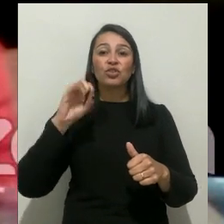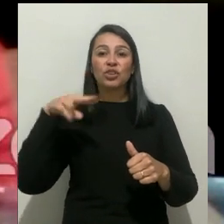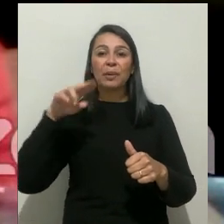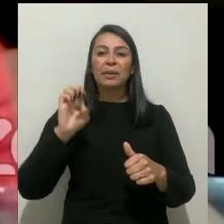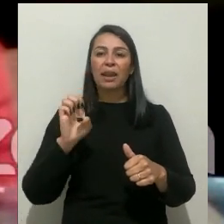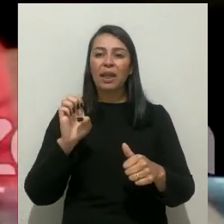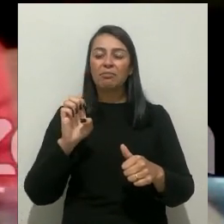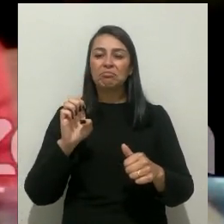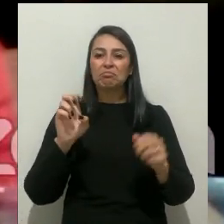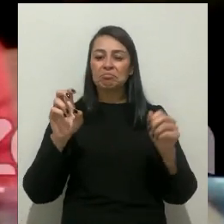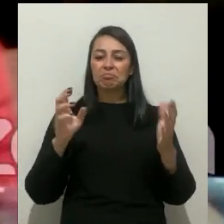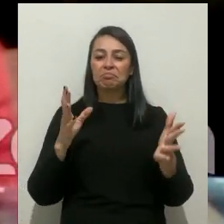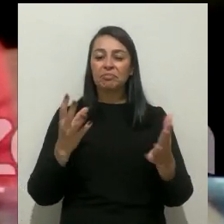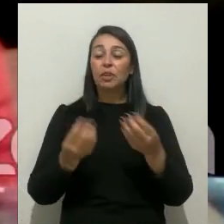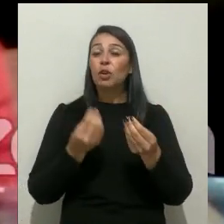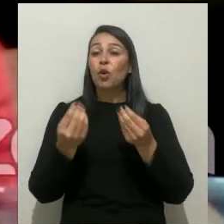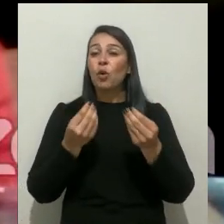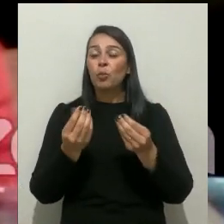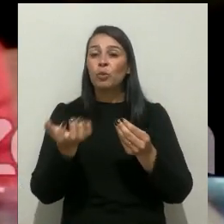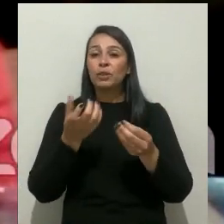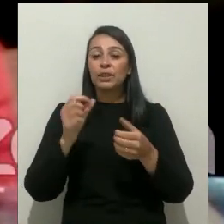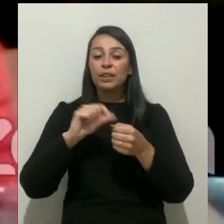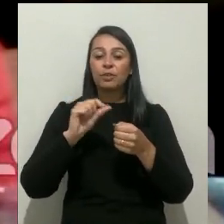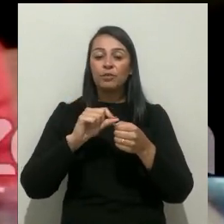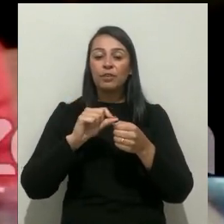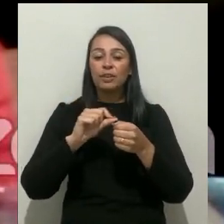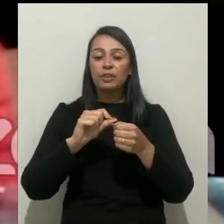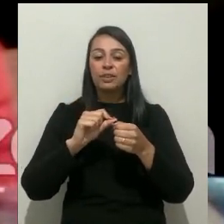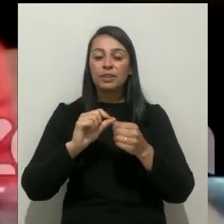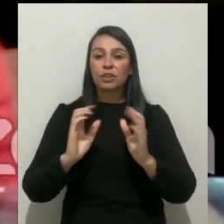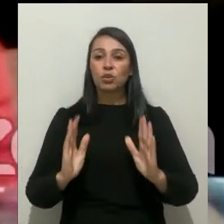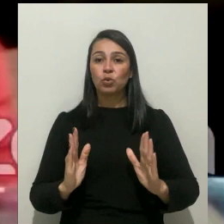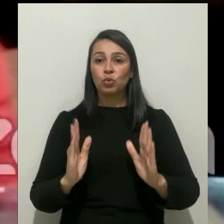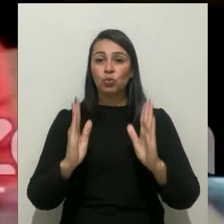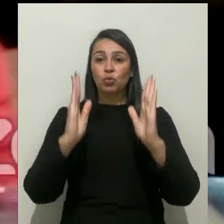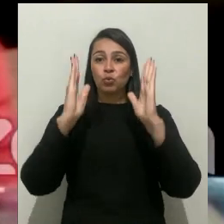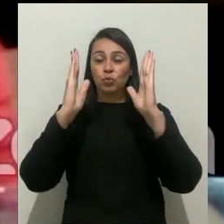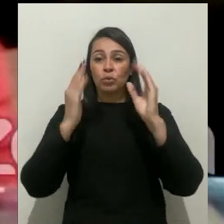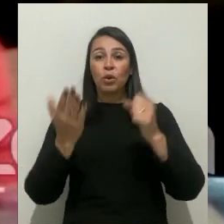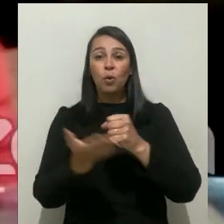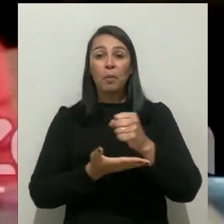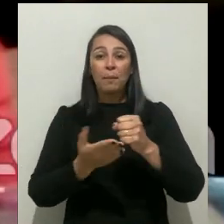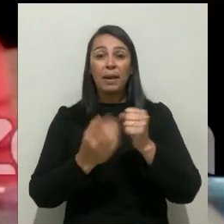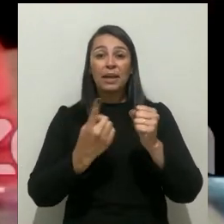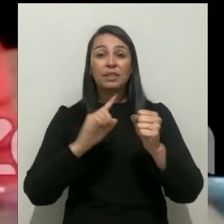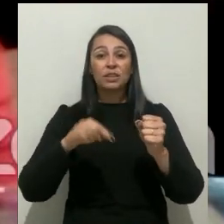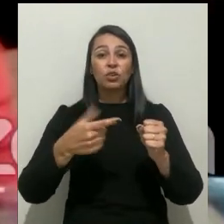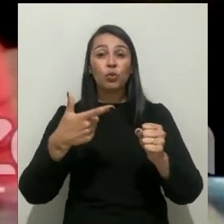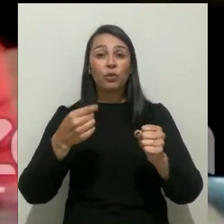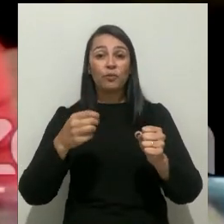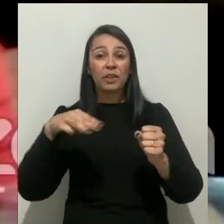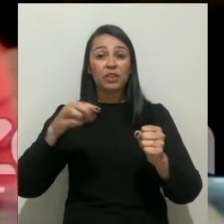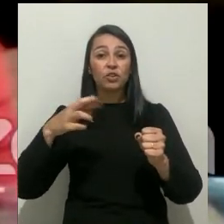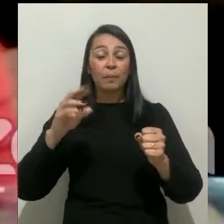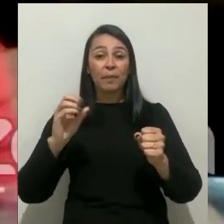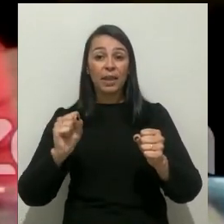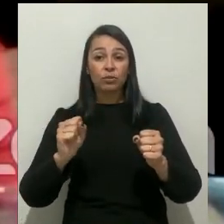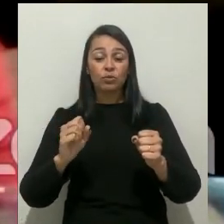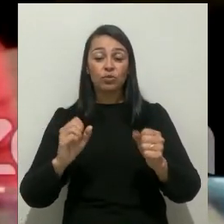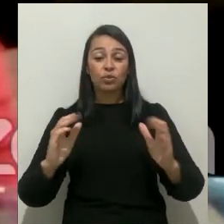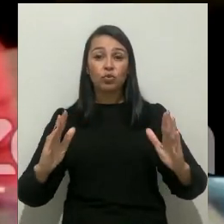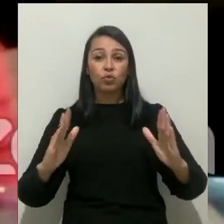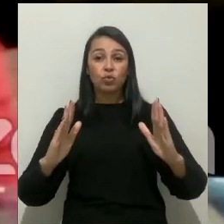chaminé, ou seja, eles queriam fazer um edifício, uma base de 1,20 m de largura, afinando até